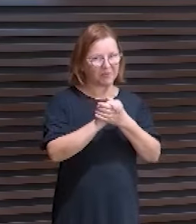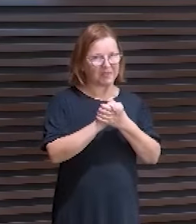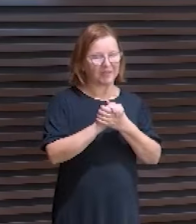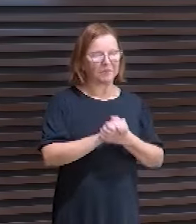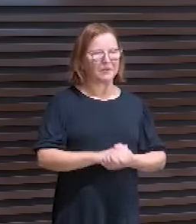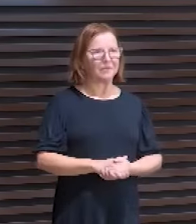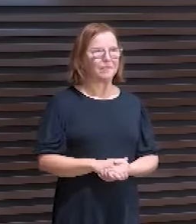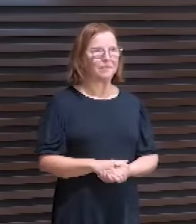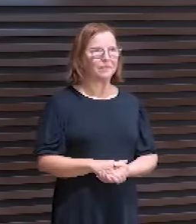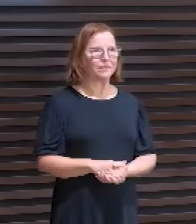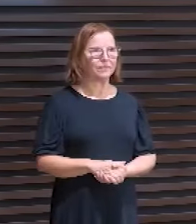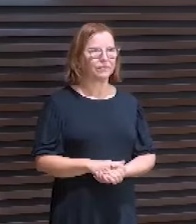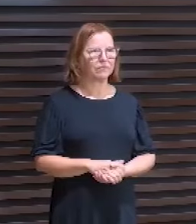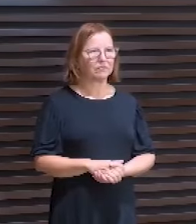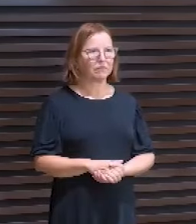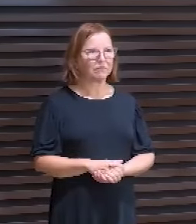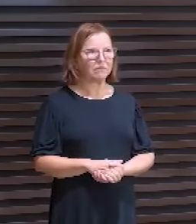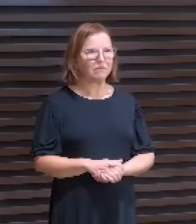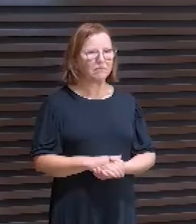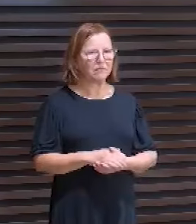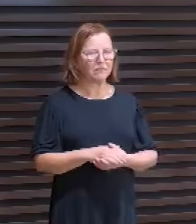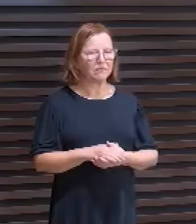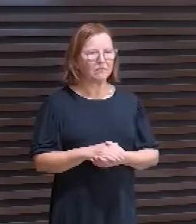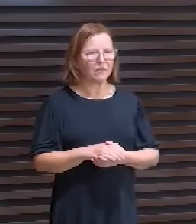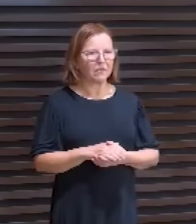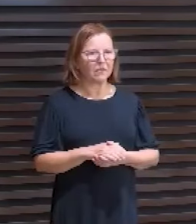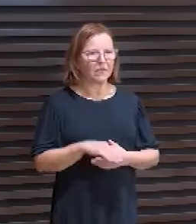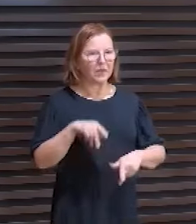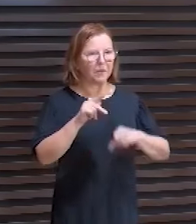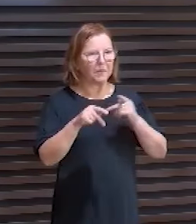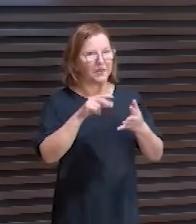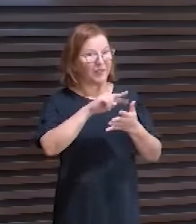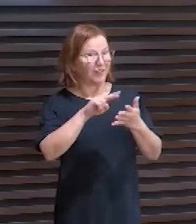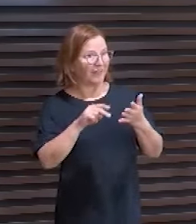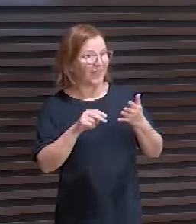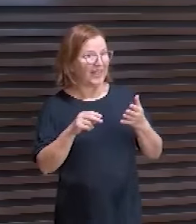casamentos muitos se casam no intuito de serem